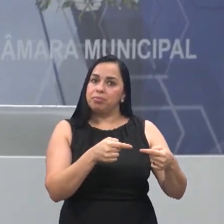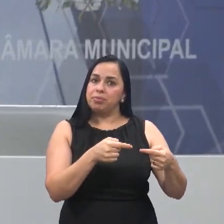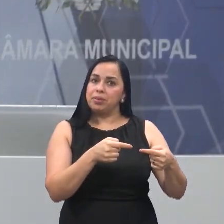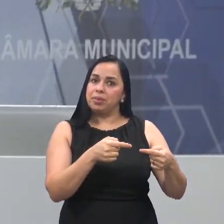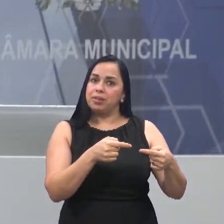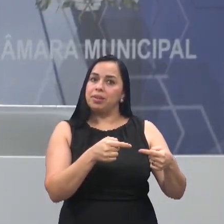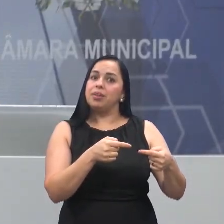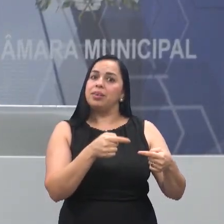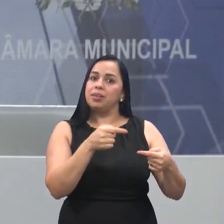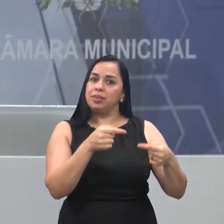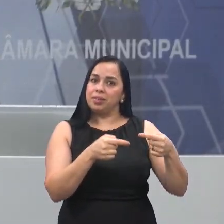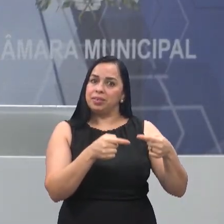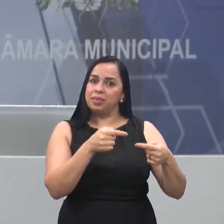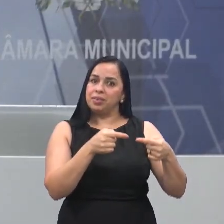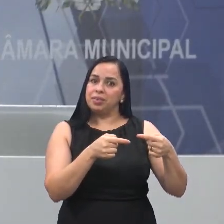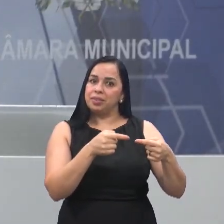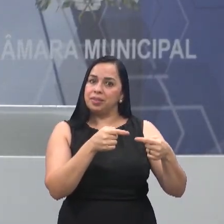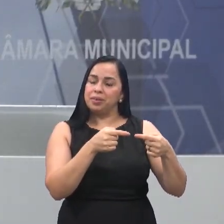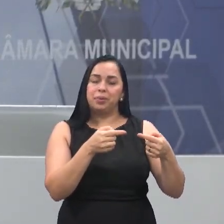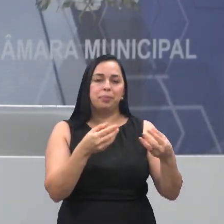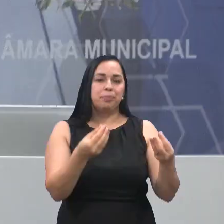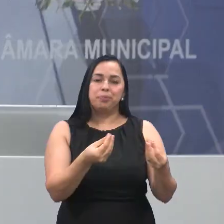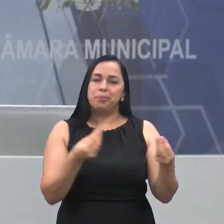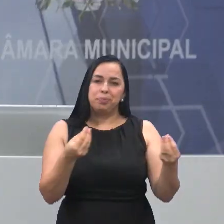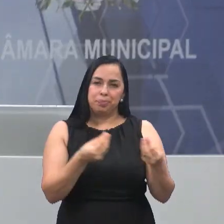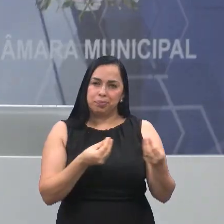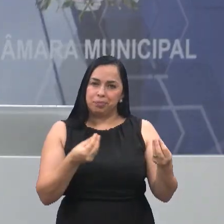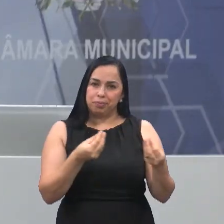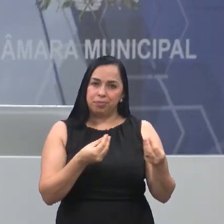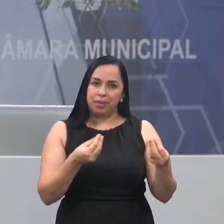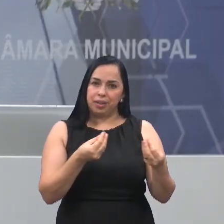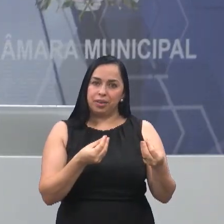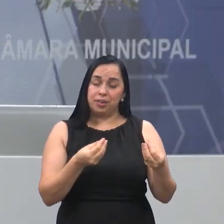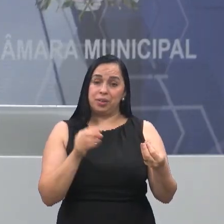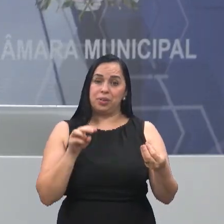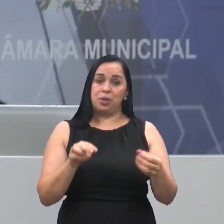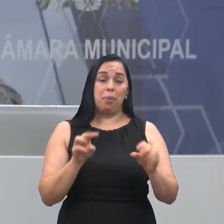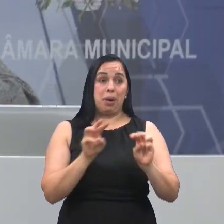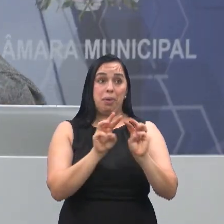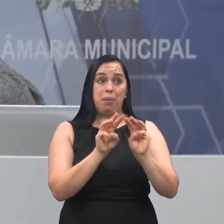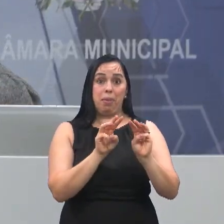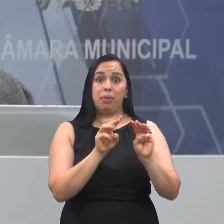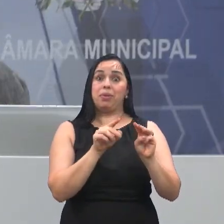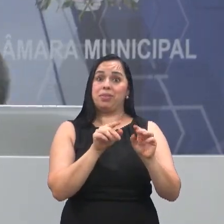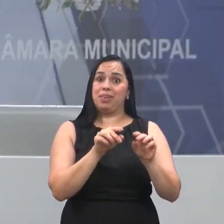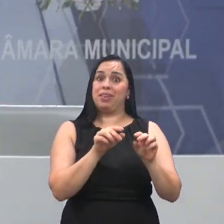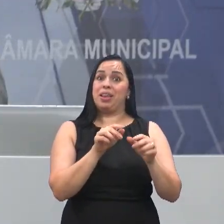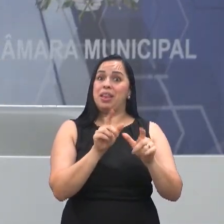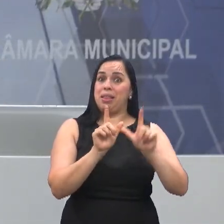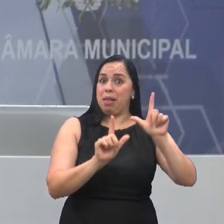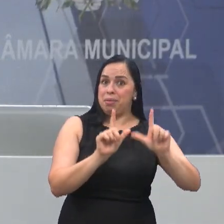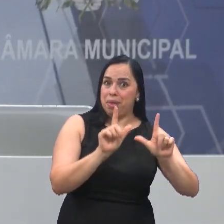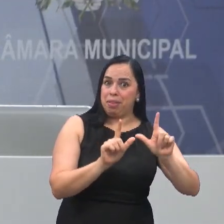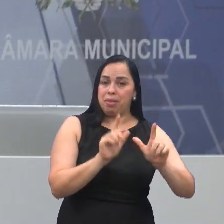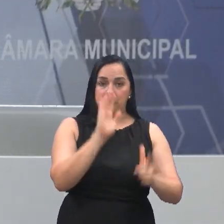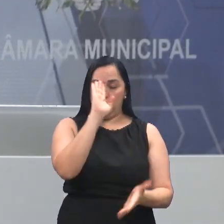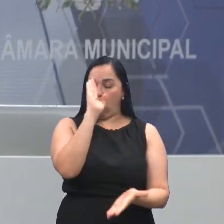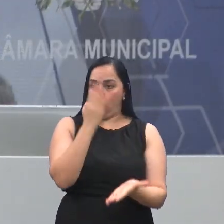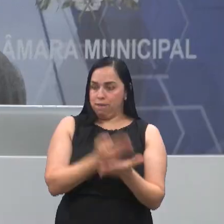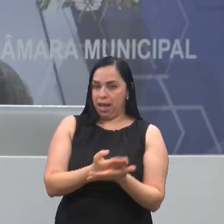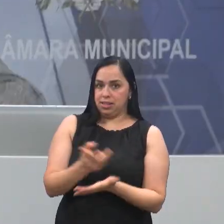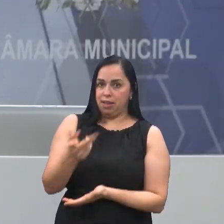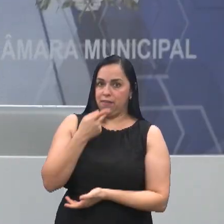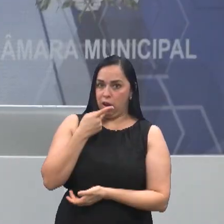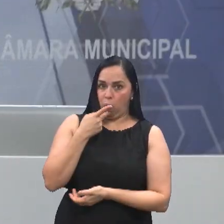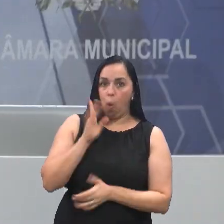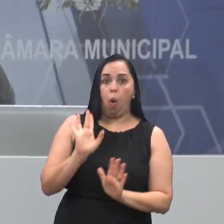trás de um órgão de imprensa que não é para se confiar. E aí